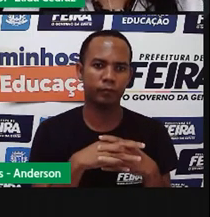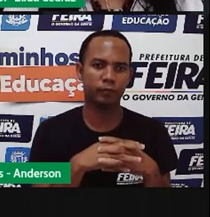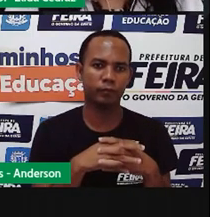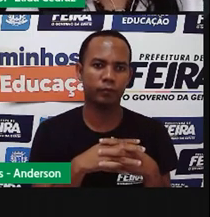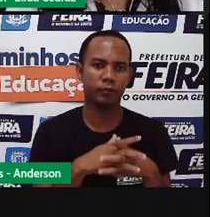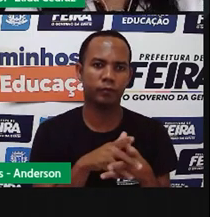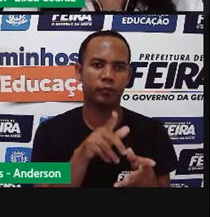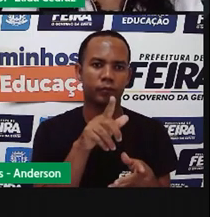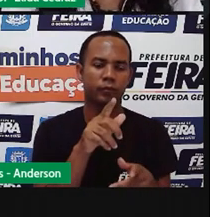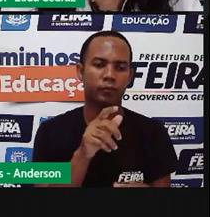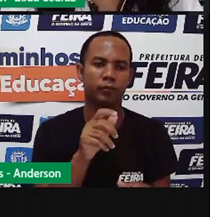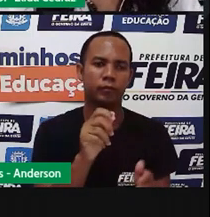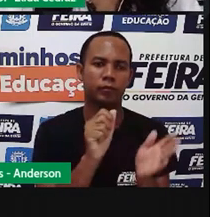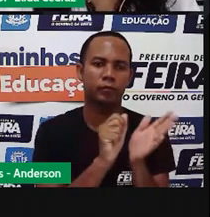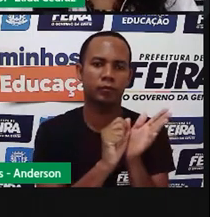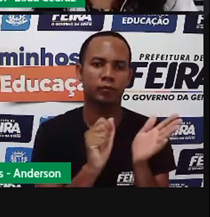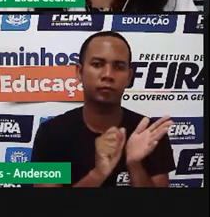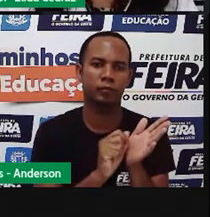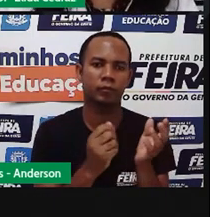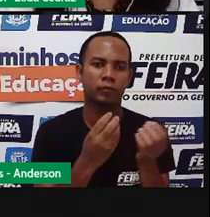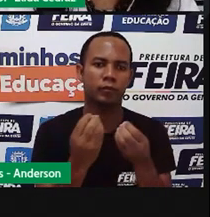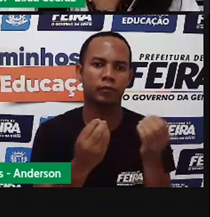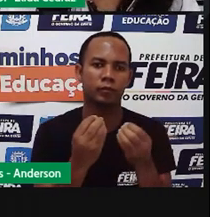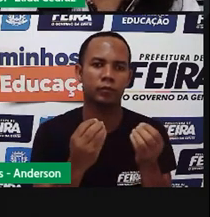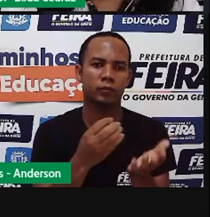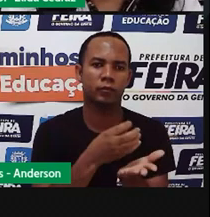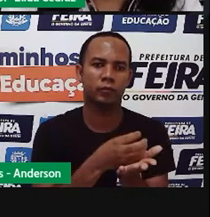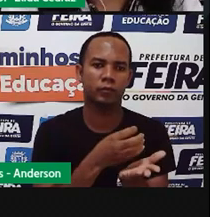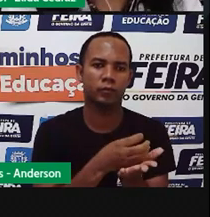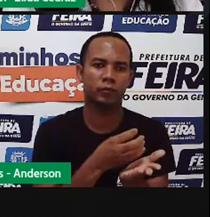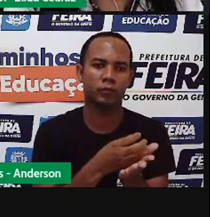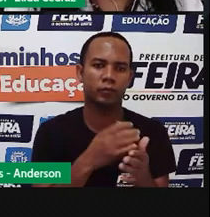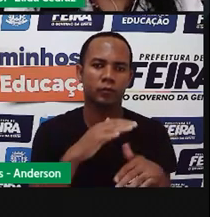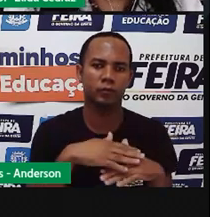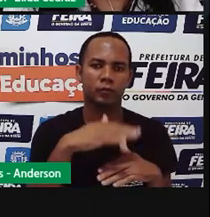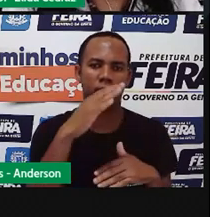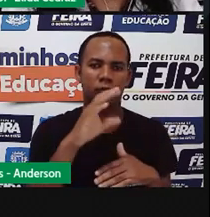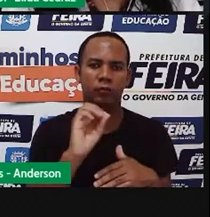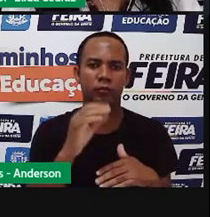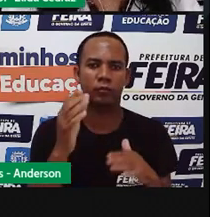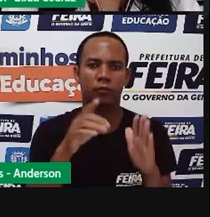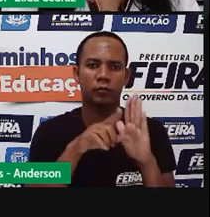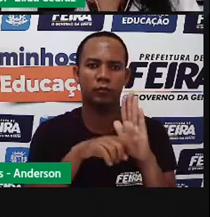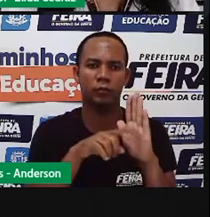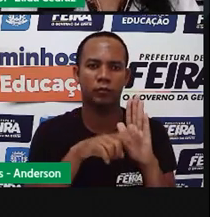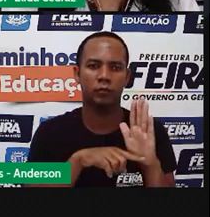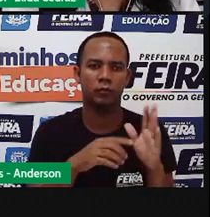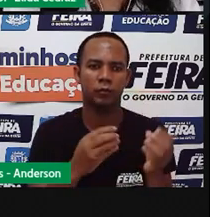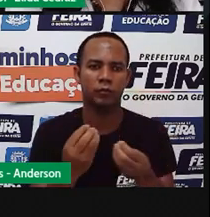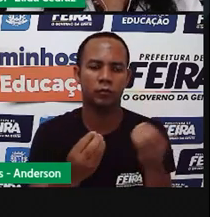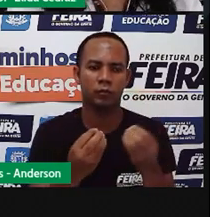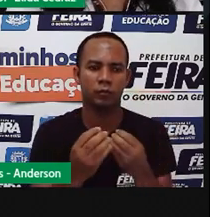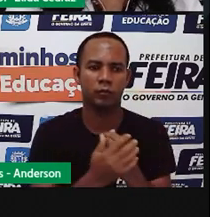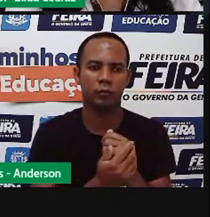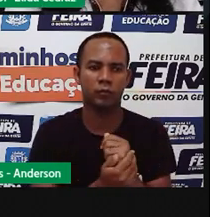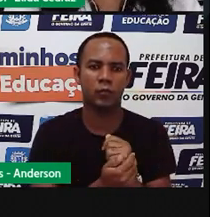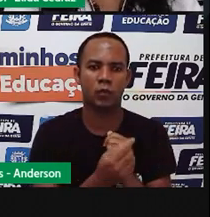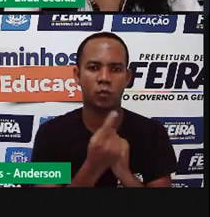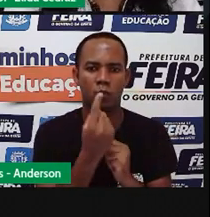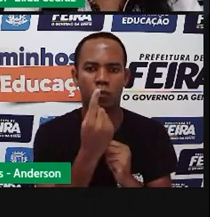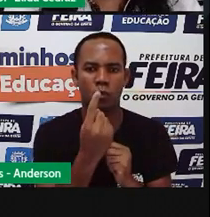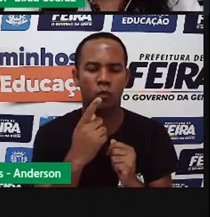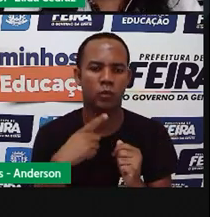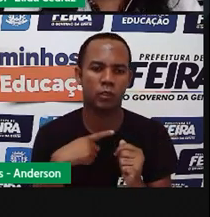Essa atividade aumentou a capacidade do copo. Cada jarra tem uma capacidade. Em uma